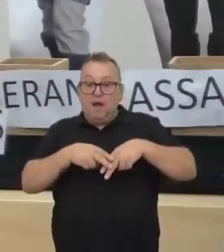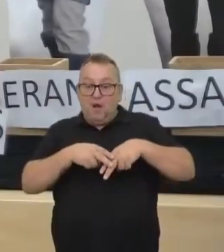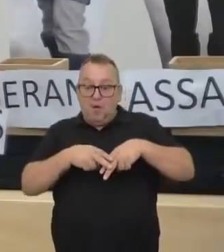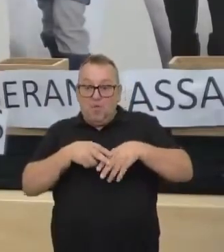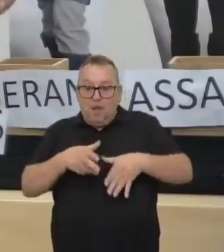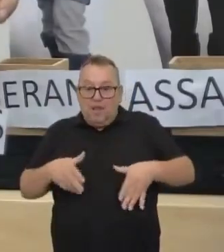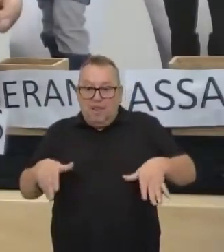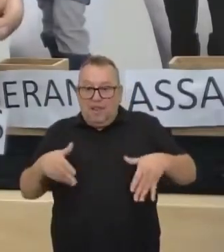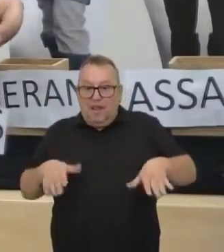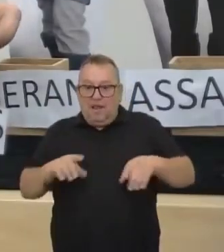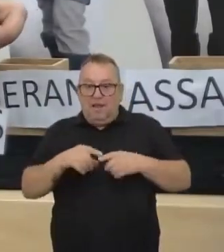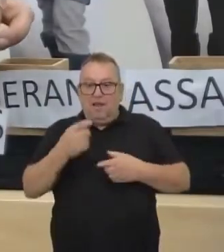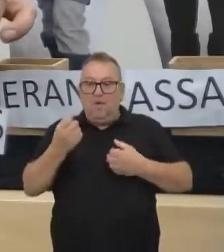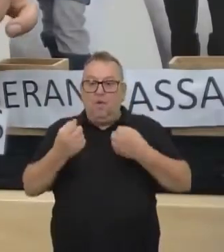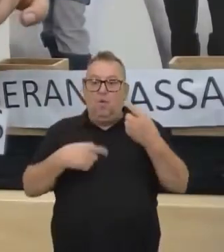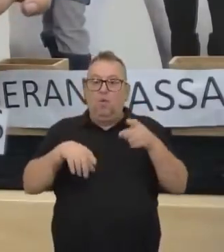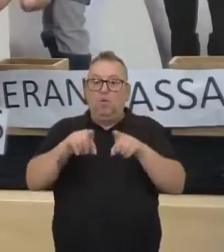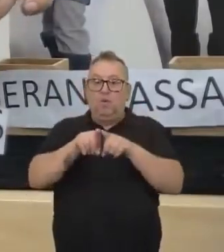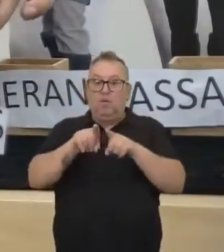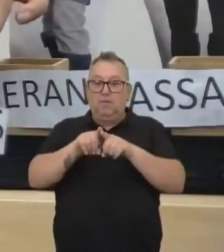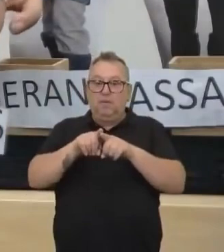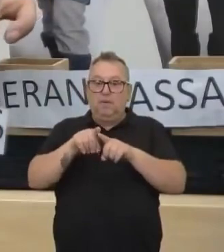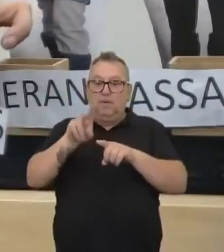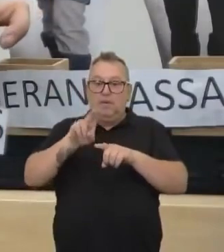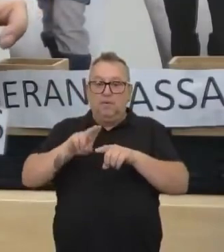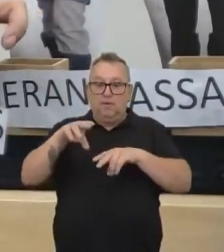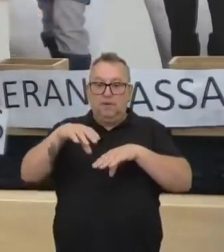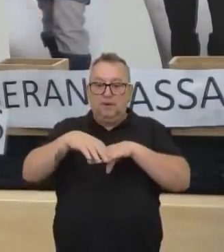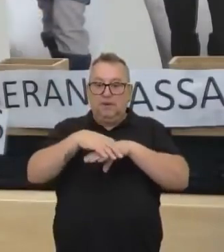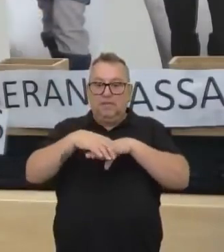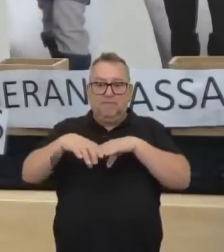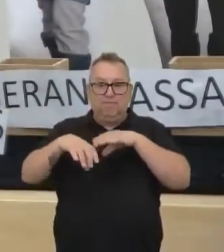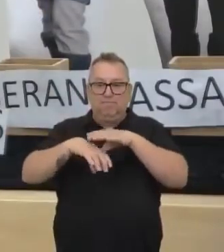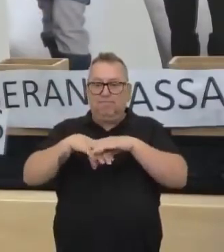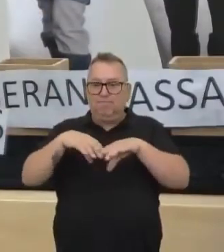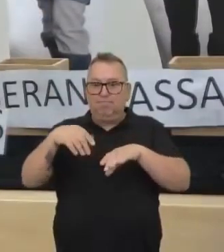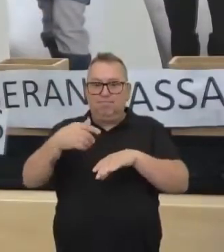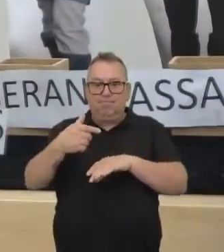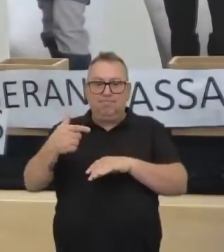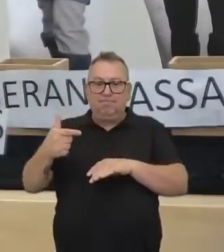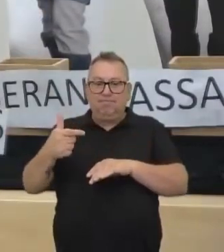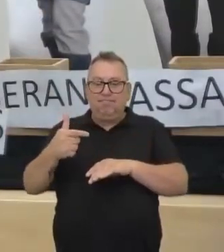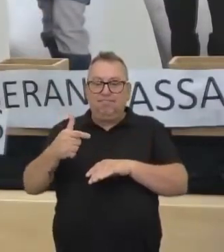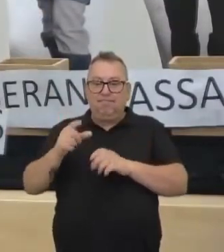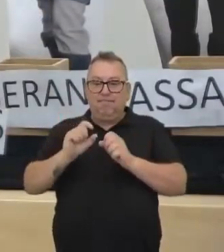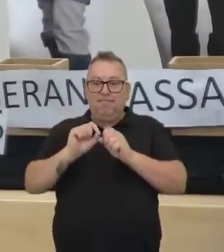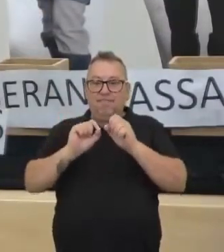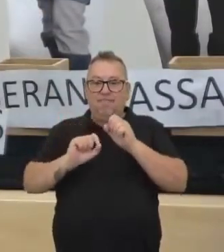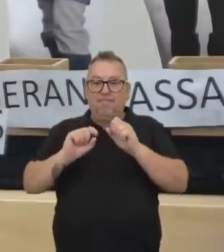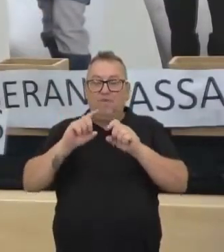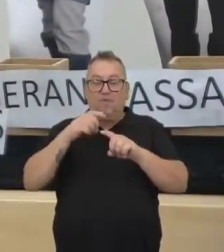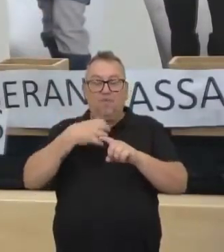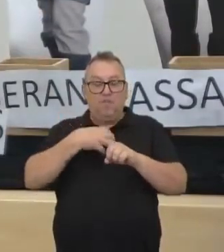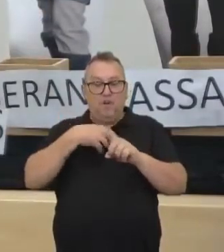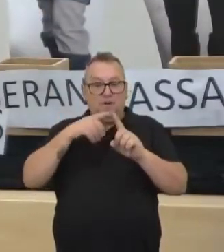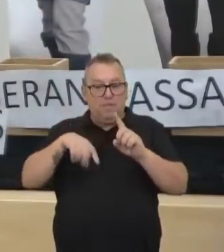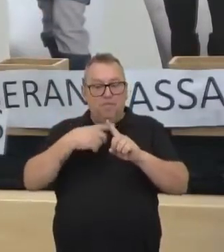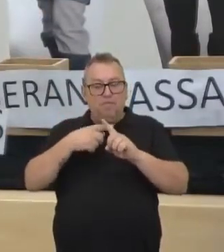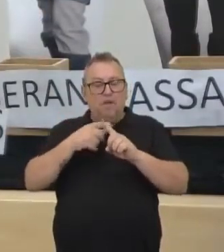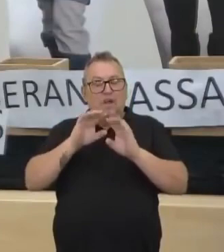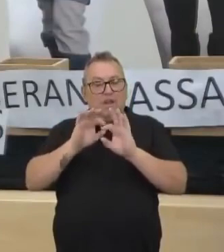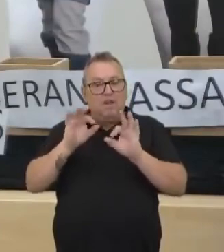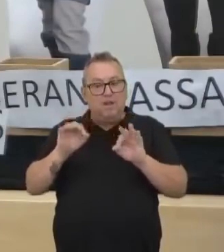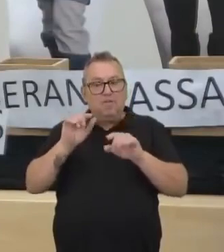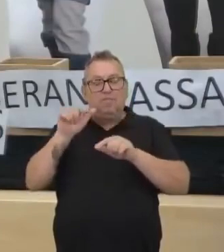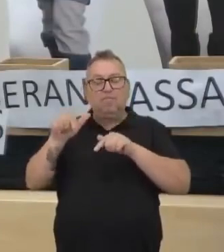larga. Alguns deles, inclusive, estão até descalços ou com um sapato, né? Um sapato. Eles se vestem de forma mais simples, eles são trabalhadores da